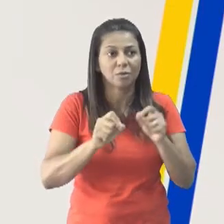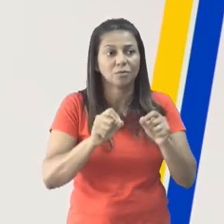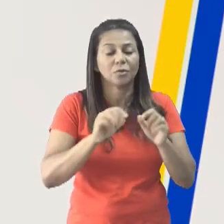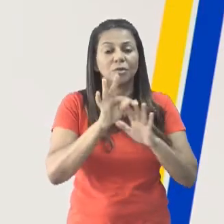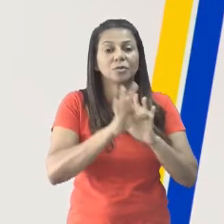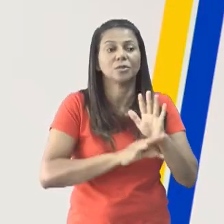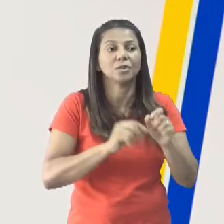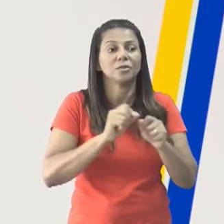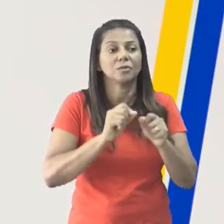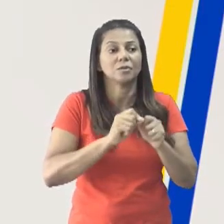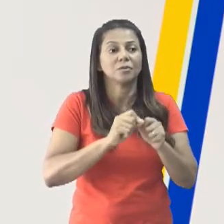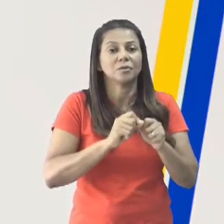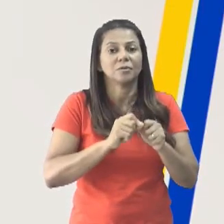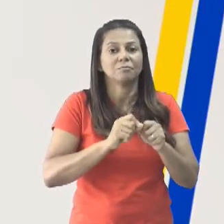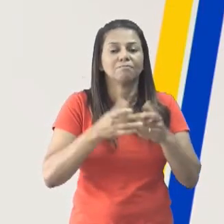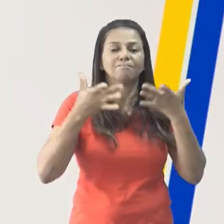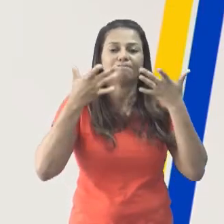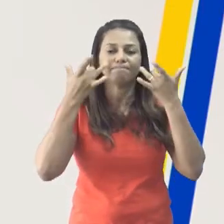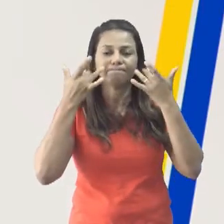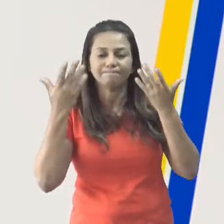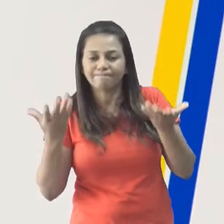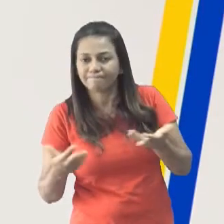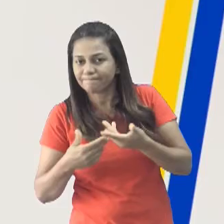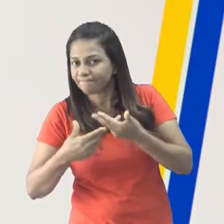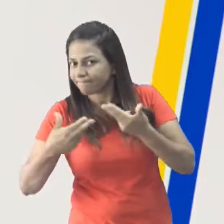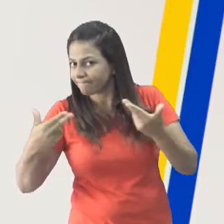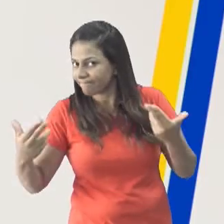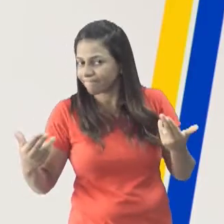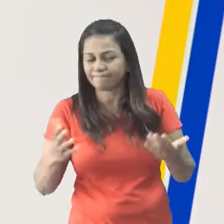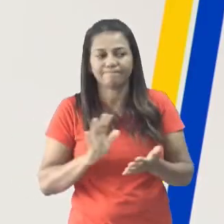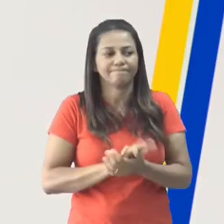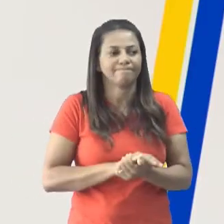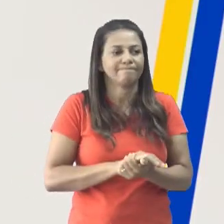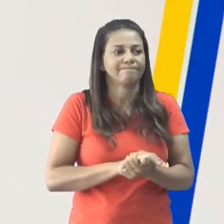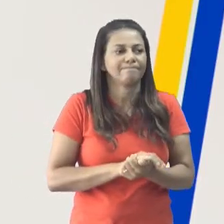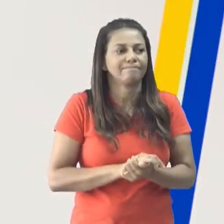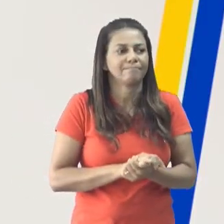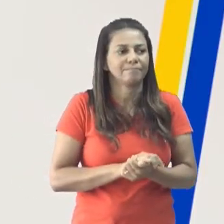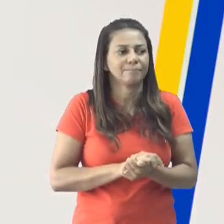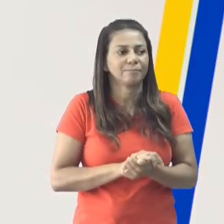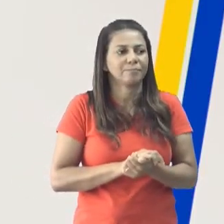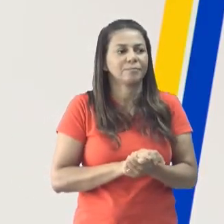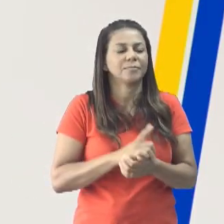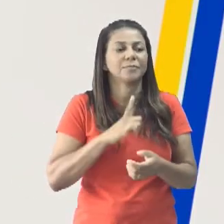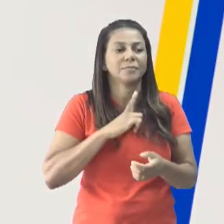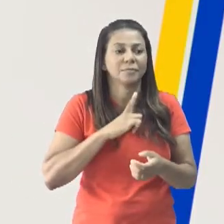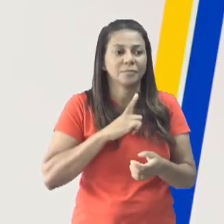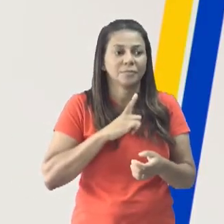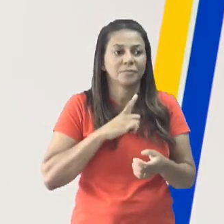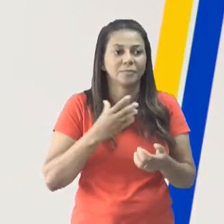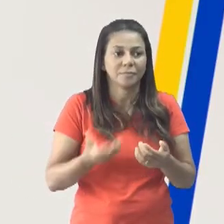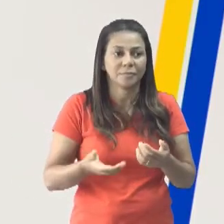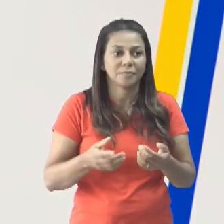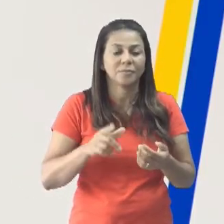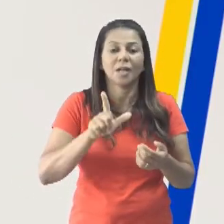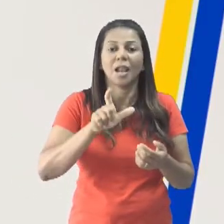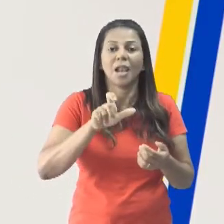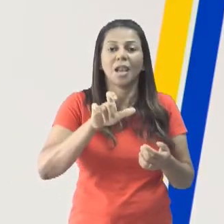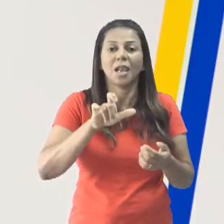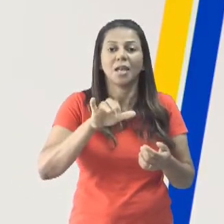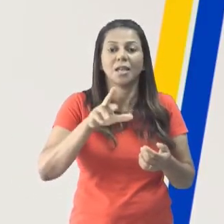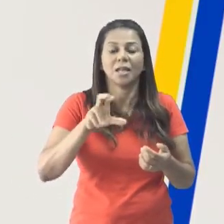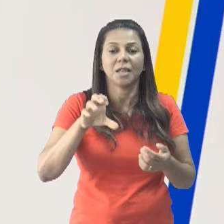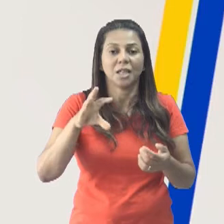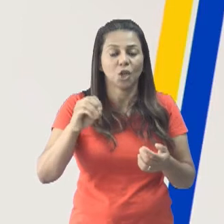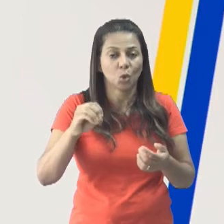feito para encenar, para ser encenado por personagens. tinha o texto lírico, que é onde